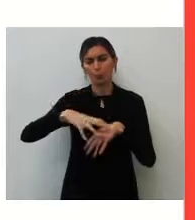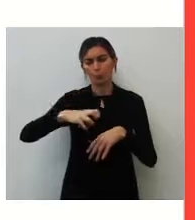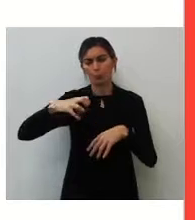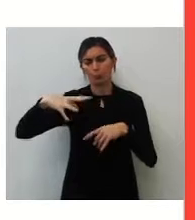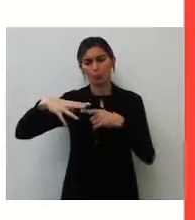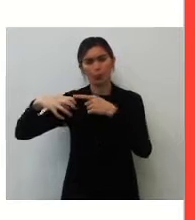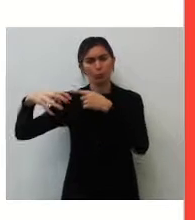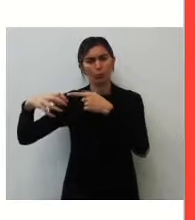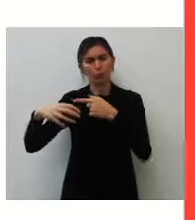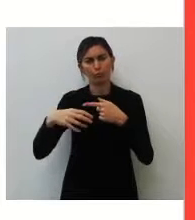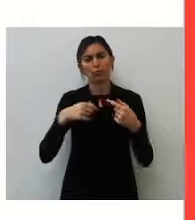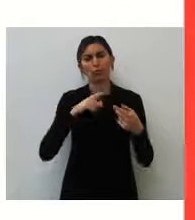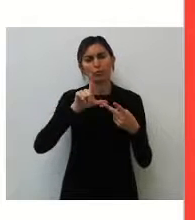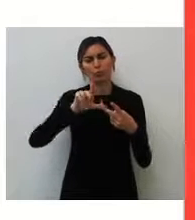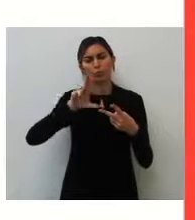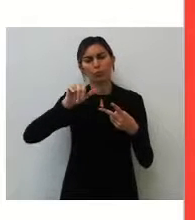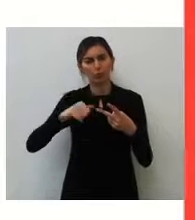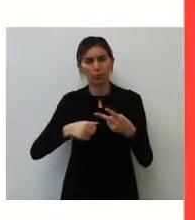lula